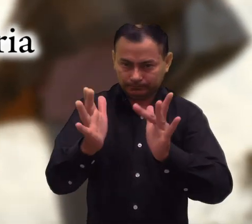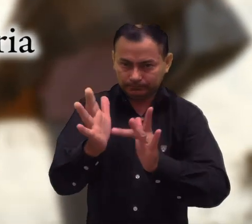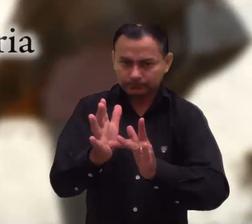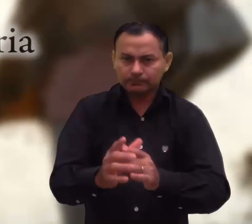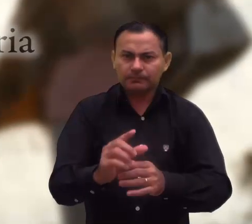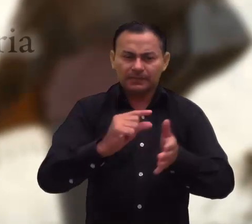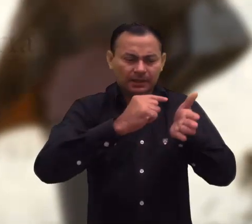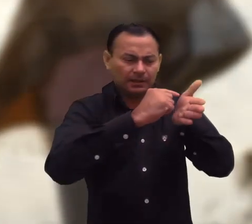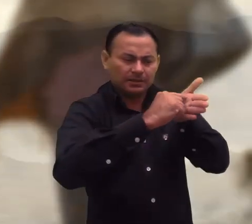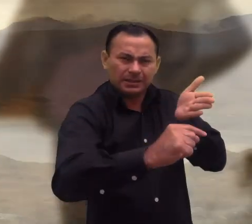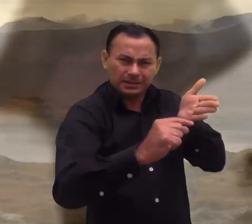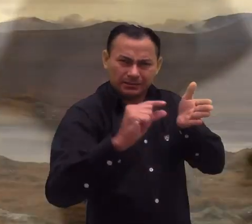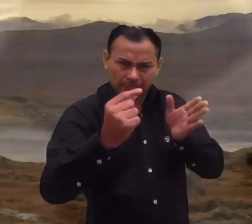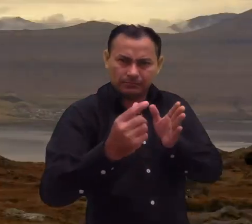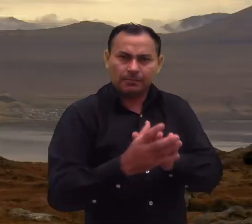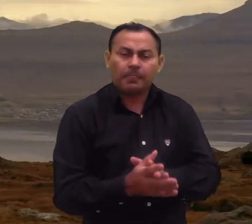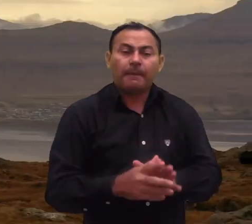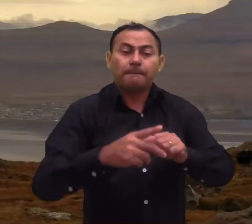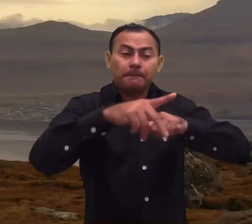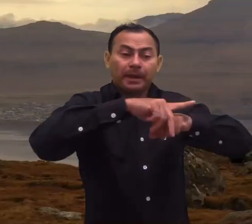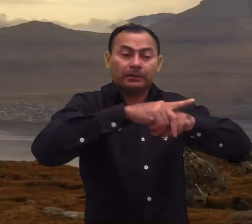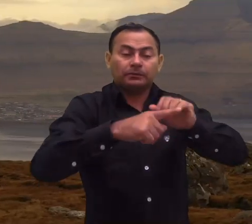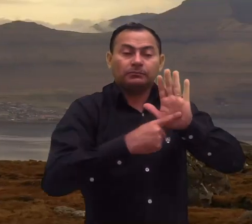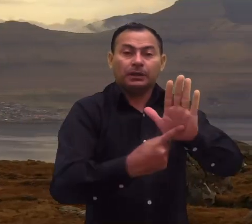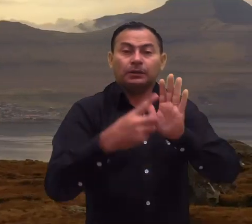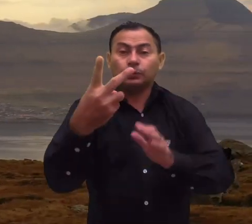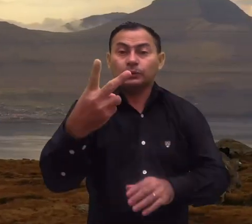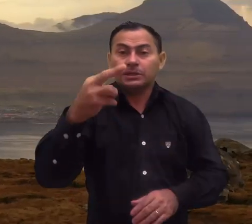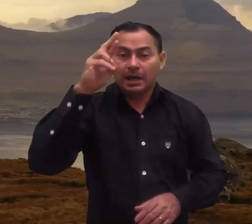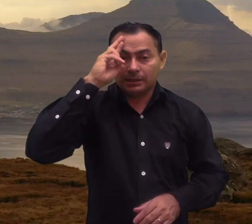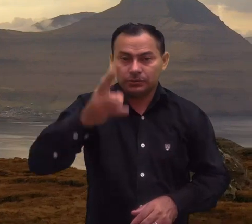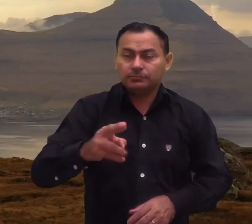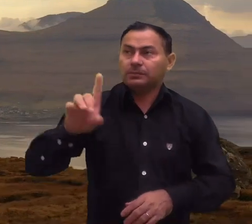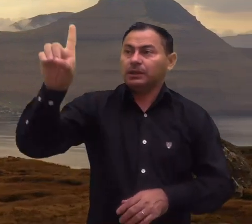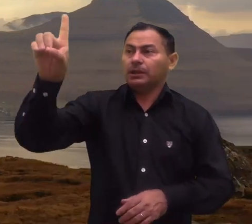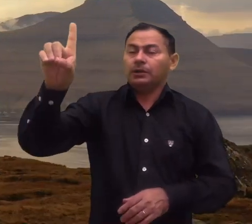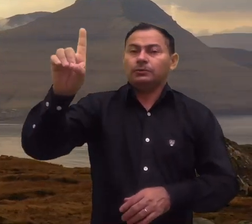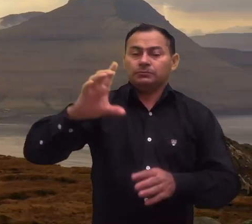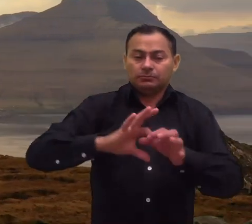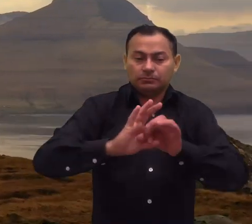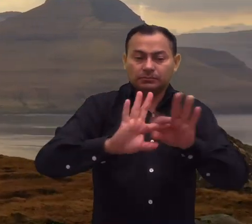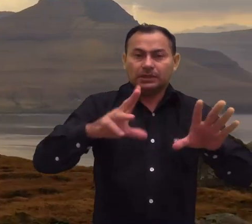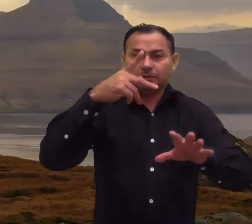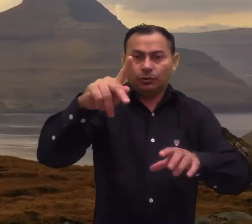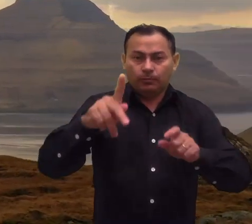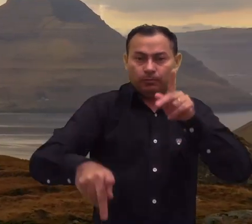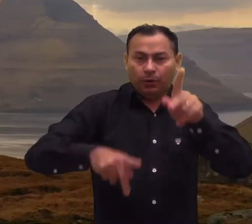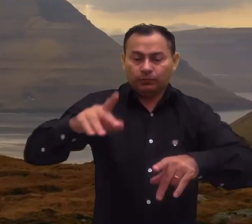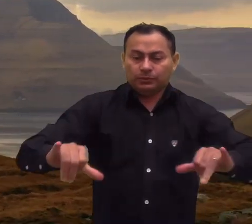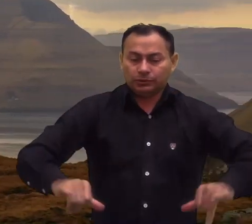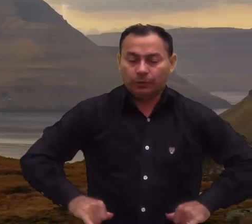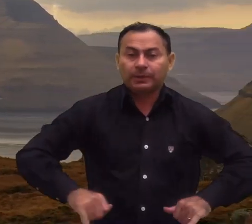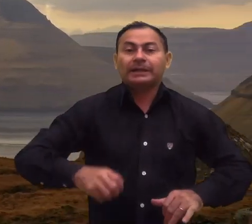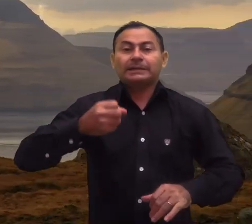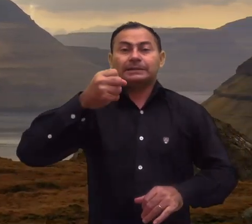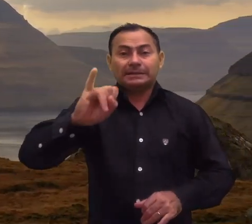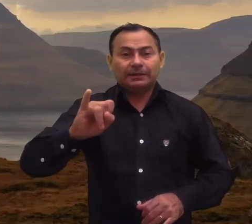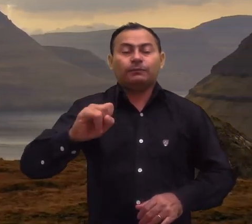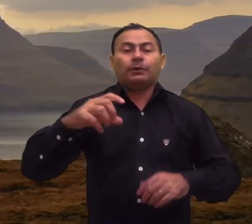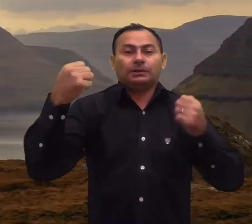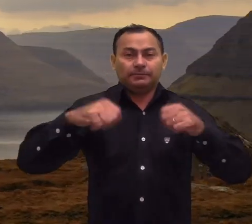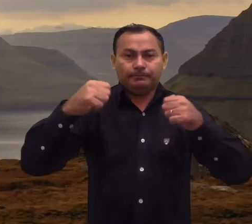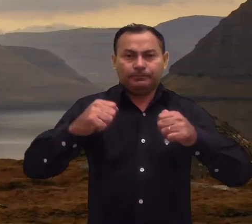Cristo. Neste pequeno trecho, Pedro apresentou duas razões por que Deus permite que seu povo sofra,